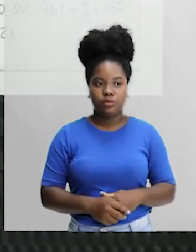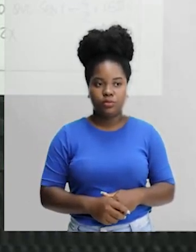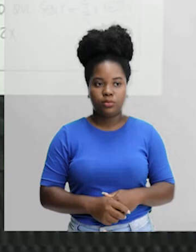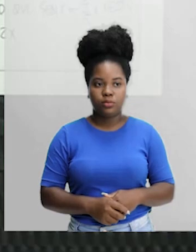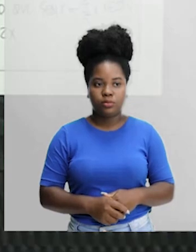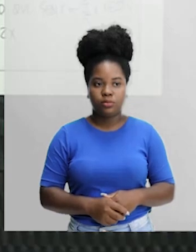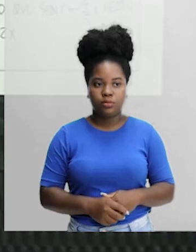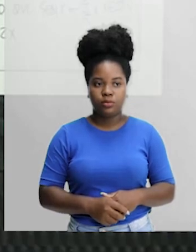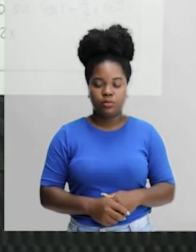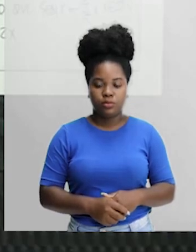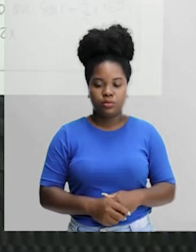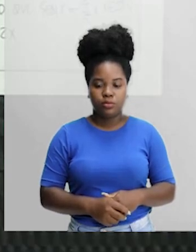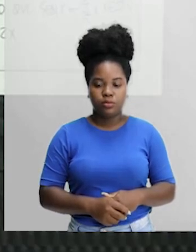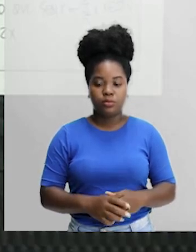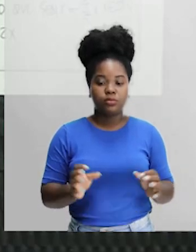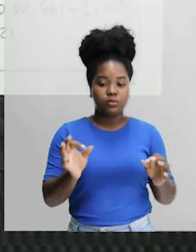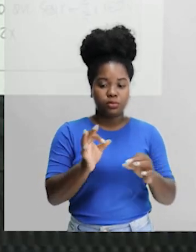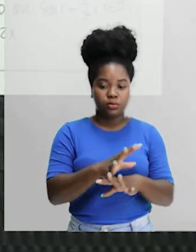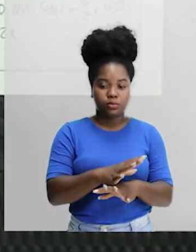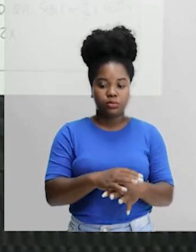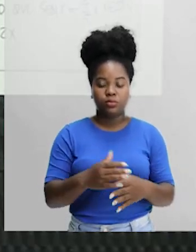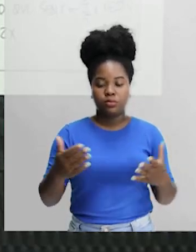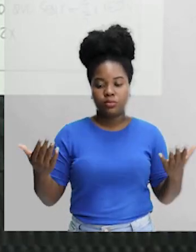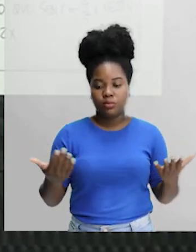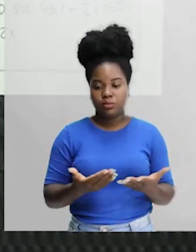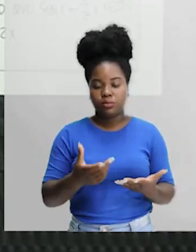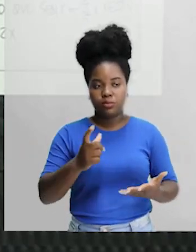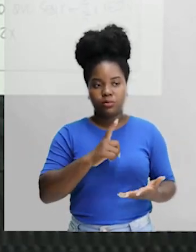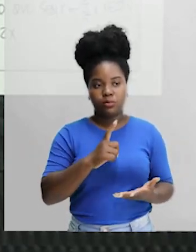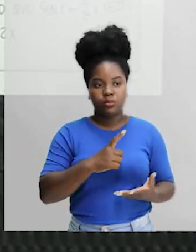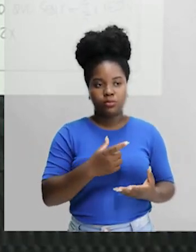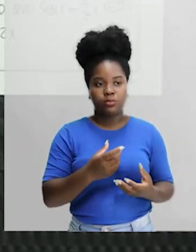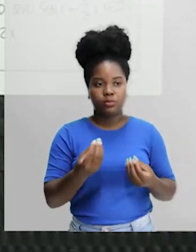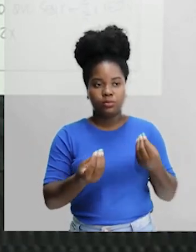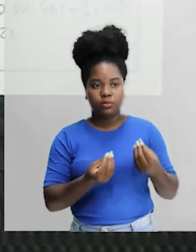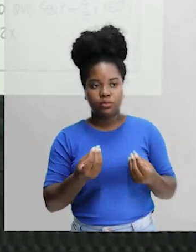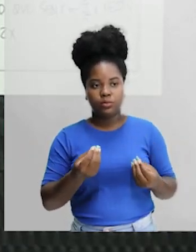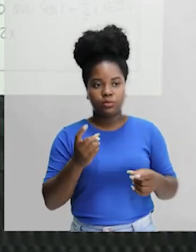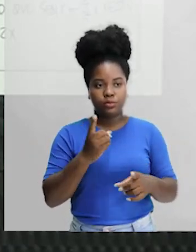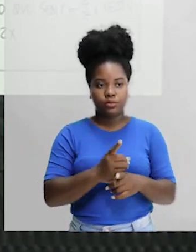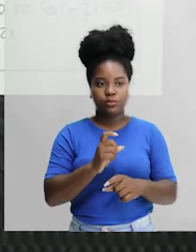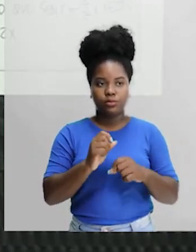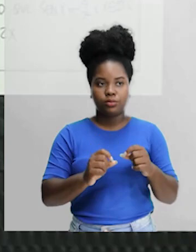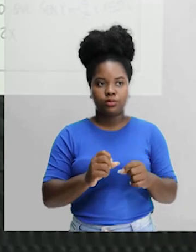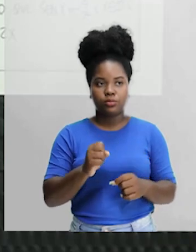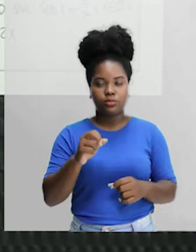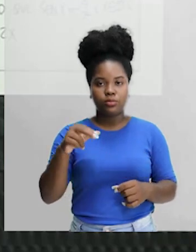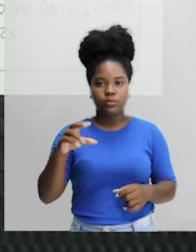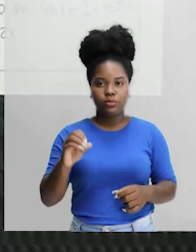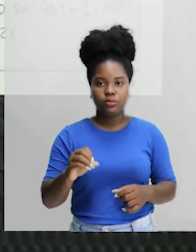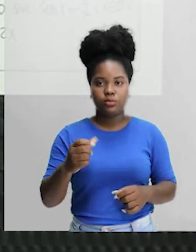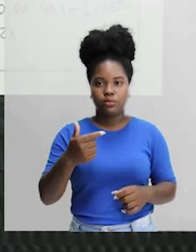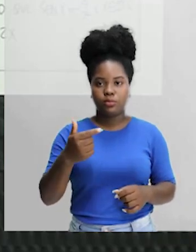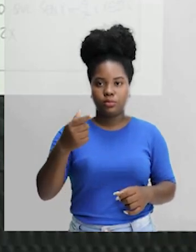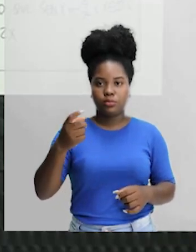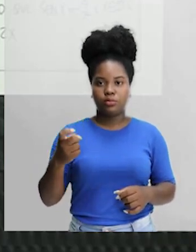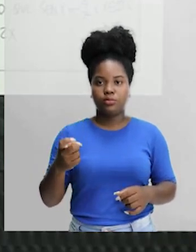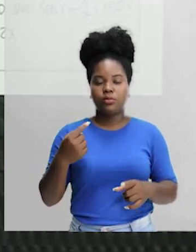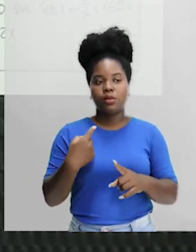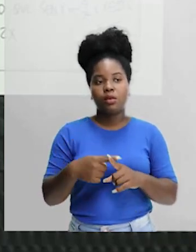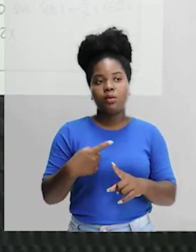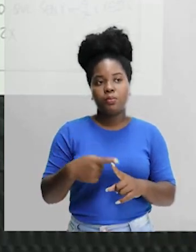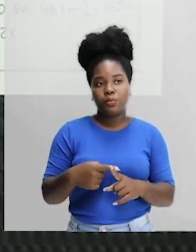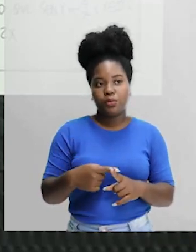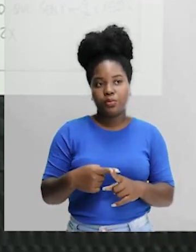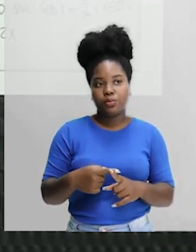Beleza? Pronto, turma. Agora você tem como calcular o seno de 2x, né? Porque você